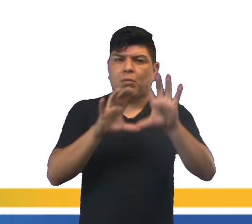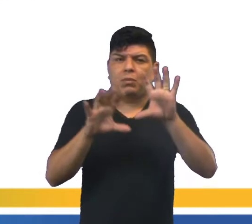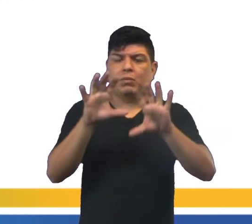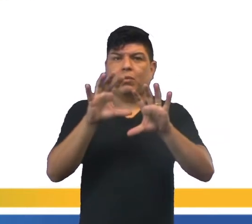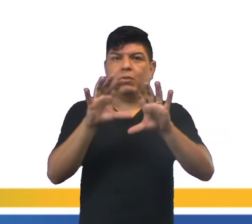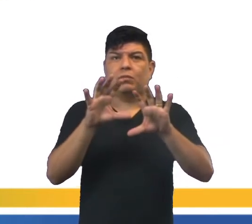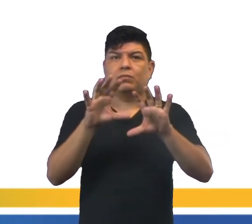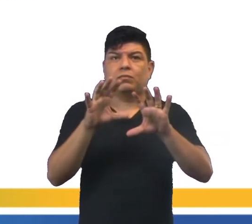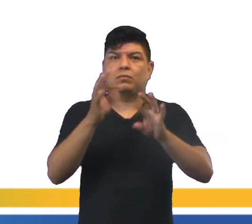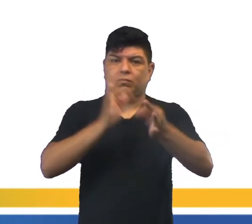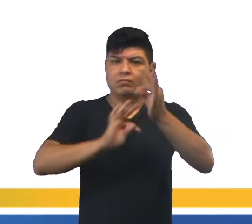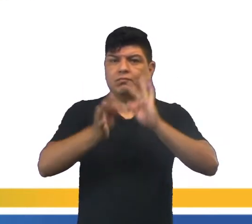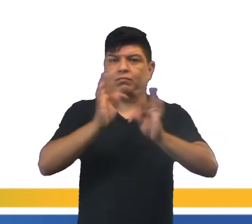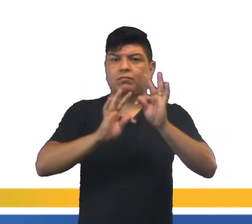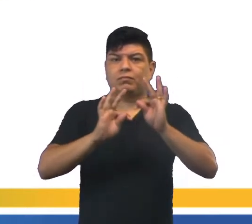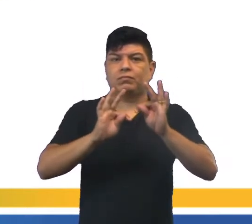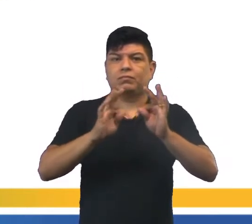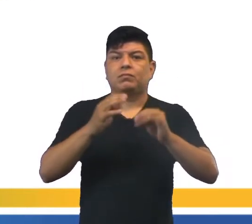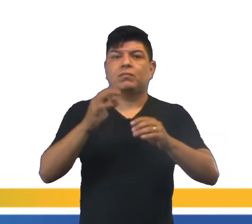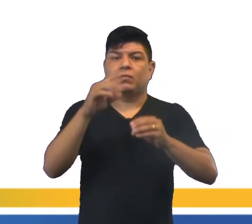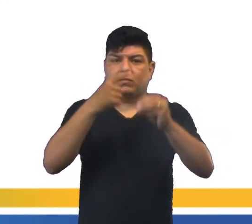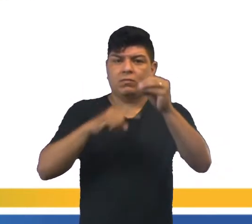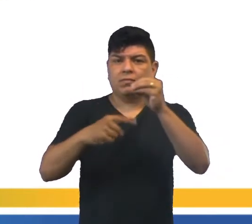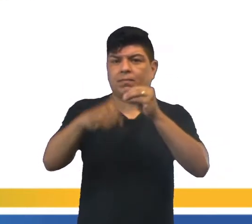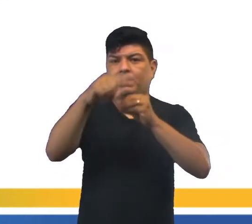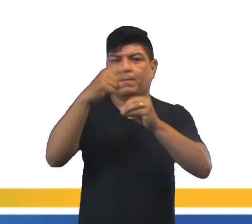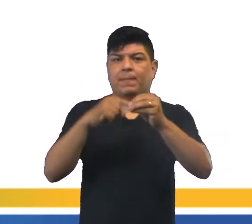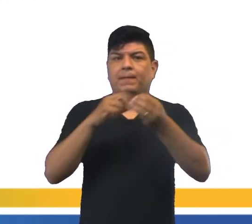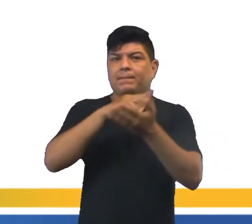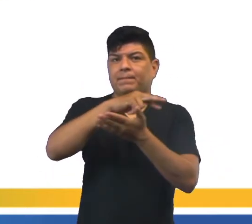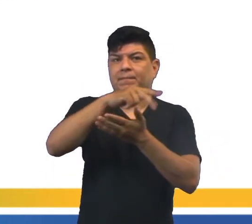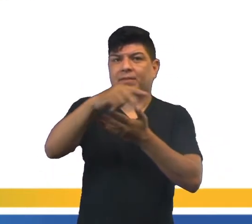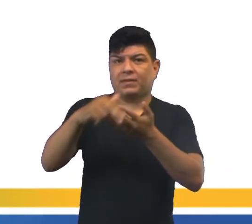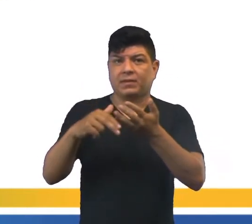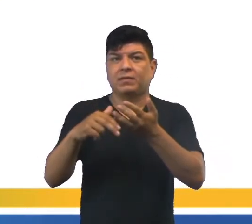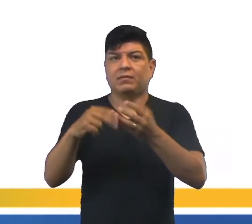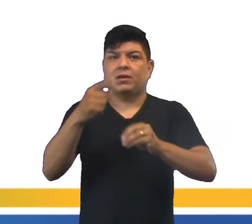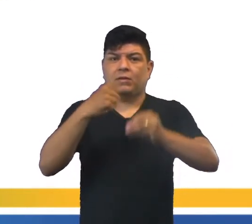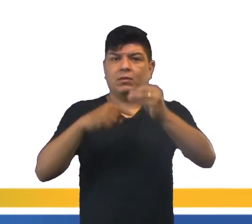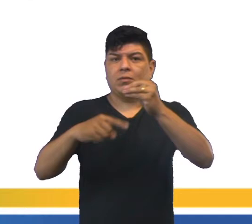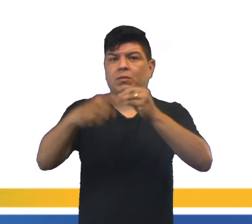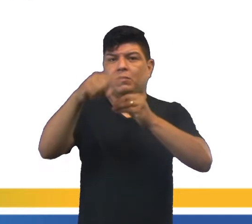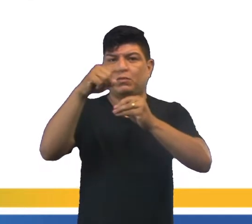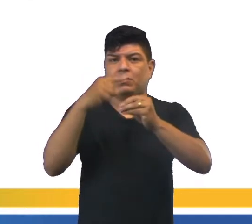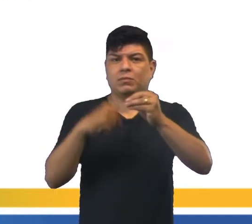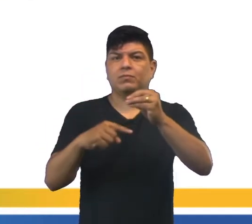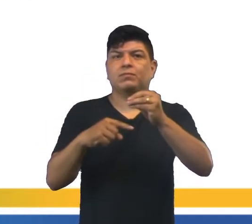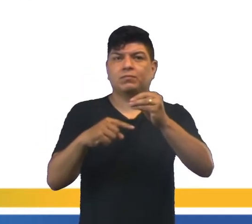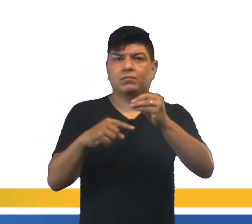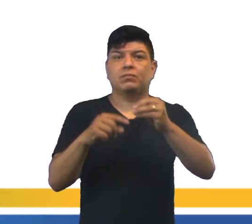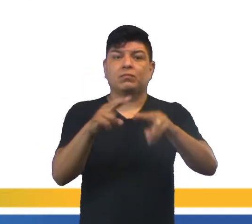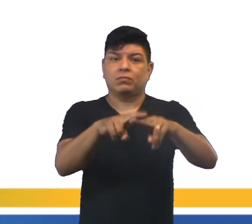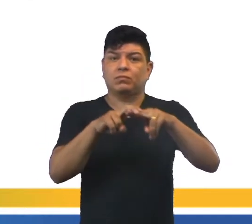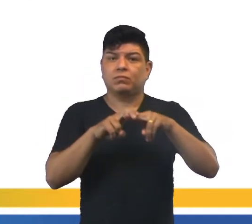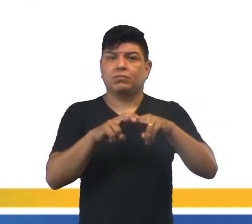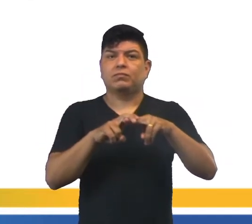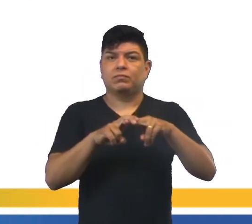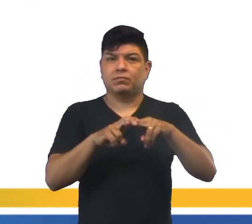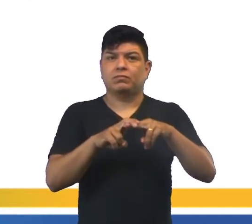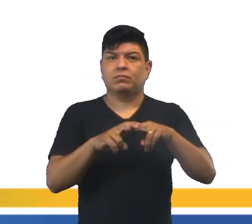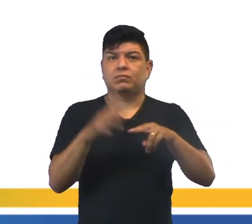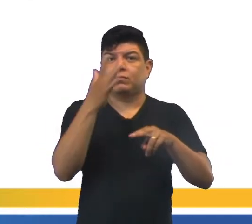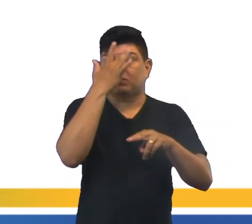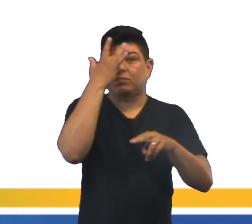eletrônica e um mar de elétrons, né, então existem vários elétrons que ficam em movimento aqui. Por isso que a